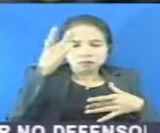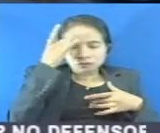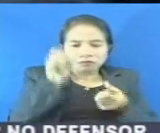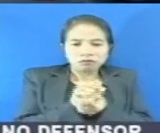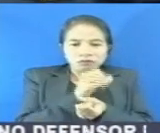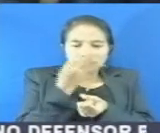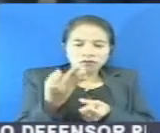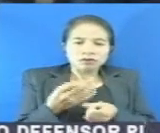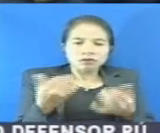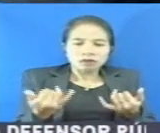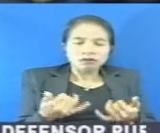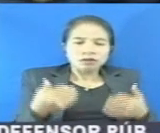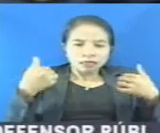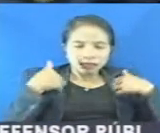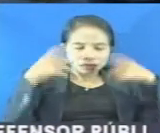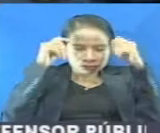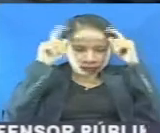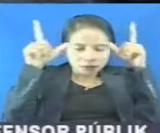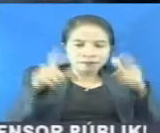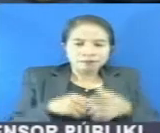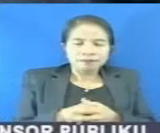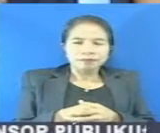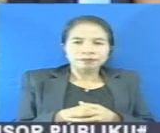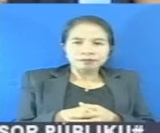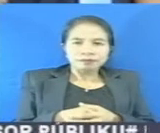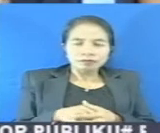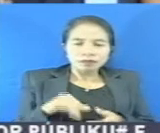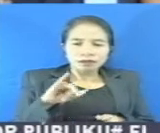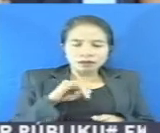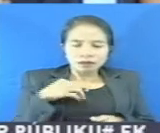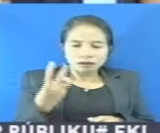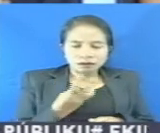né, ameaça ona ia Timor-Leste. A me apresenta a situação